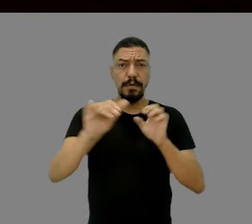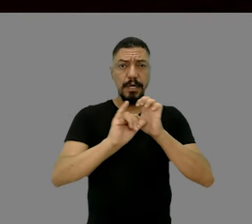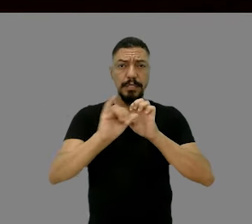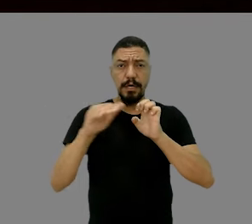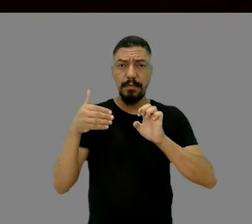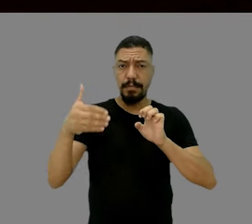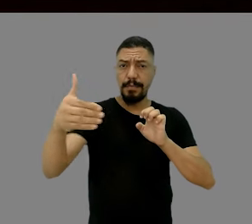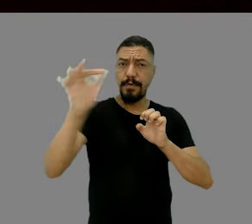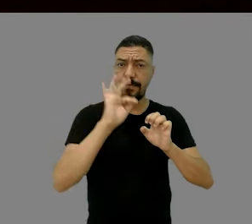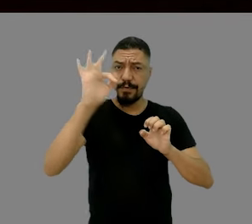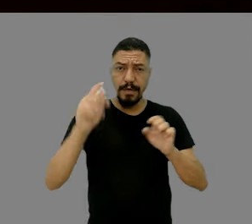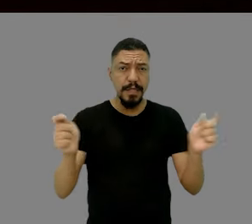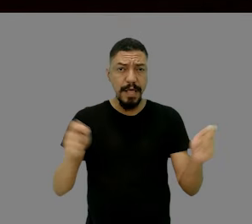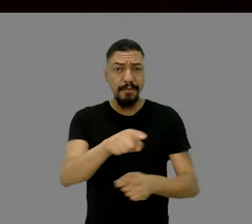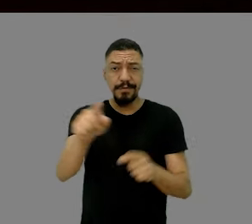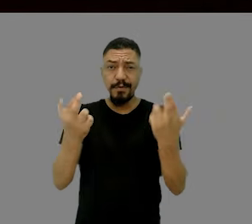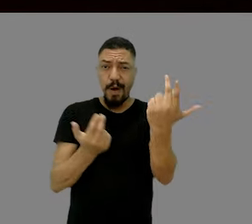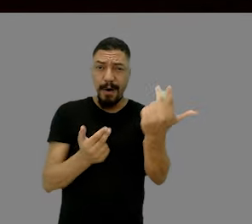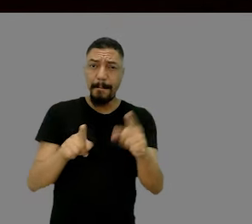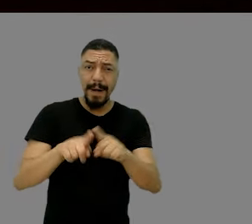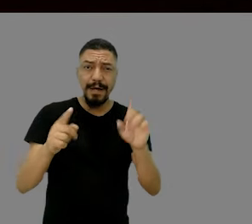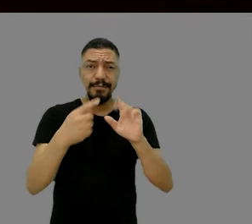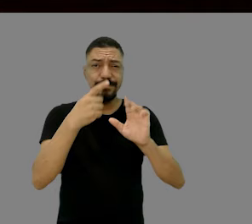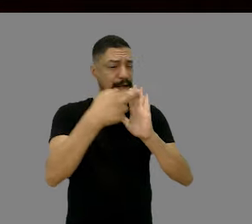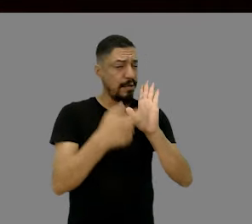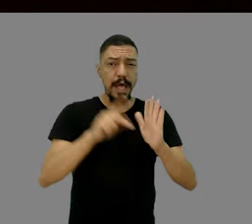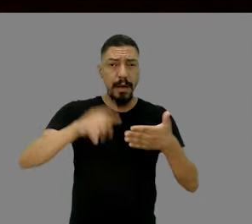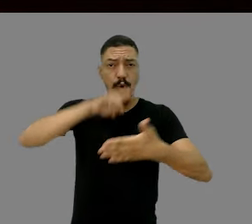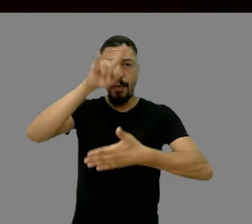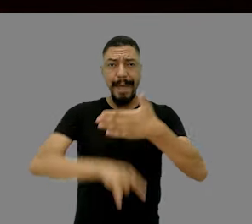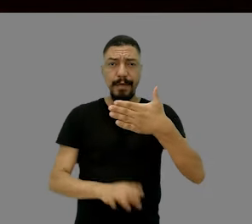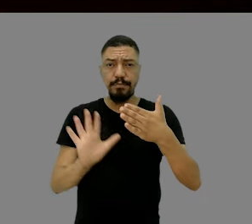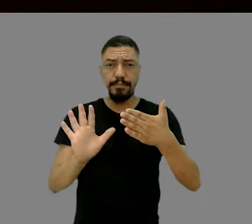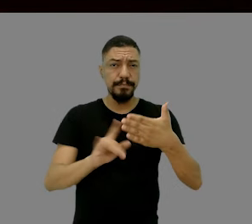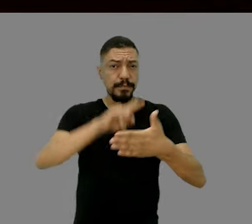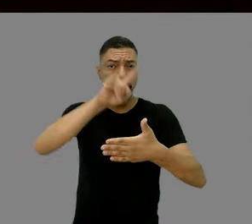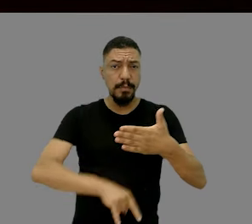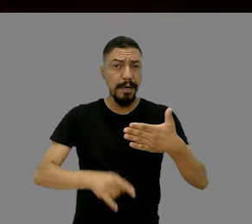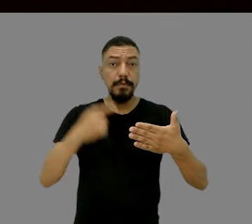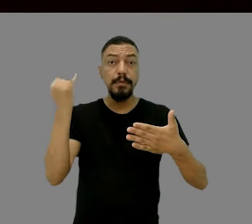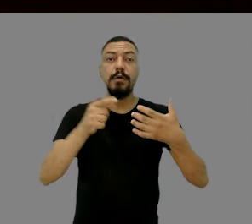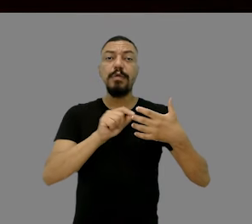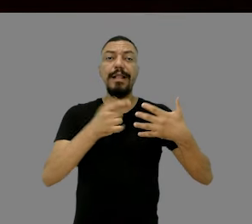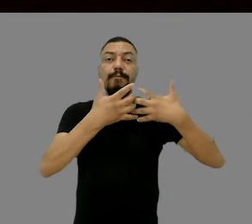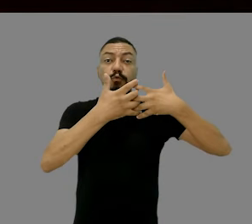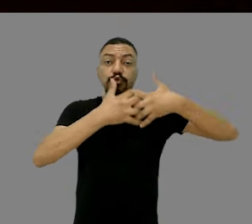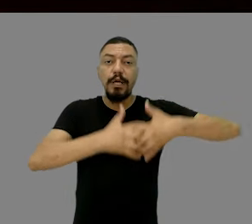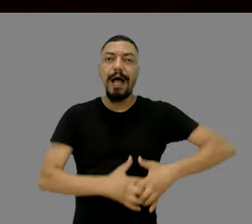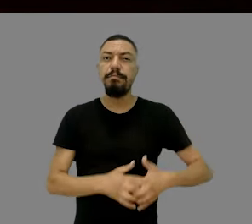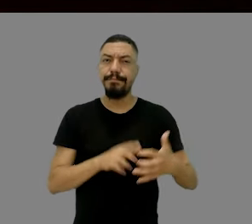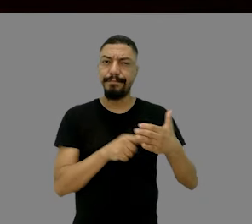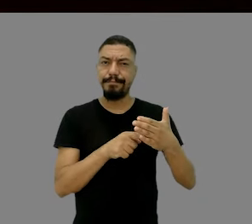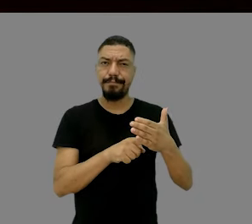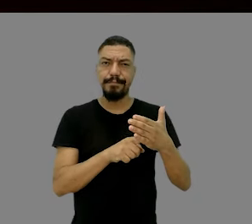é mais um documento funcional do que especificamente bonito. Quando que é legal fazer um relatório bonito? Se esse